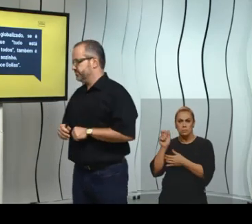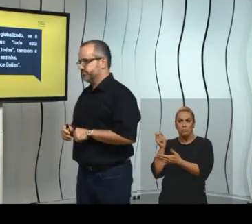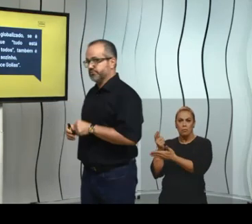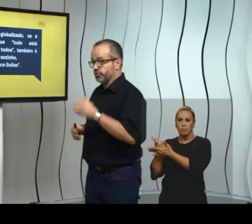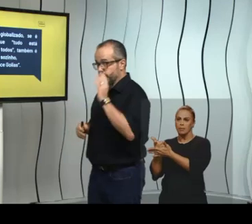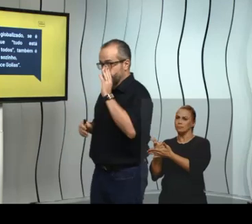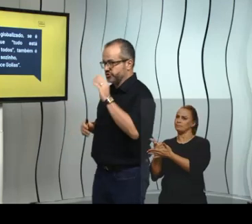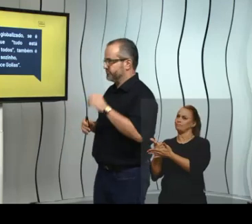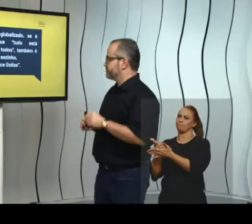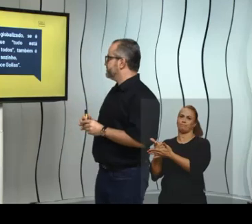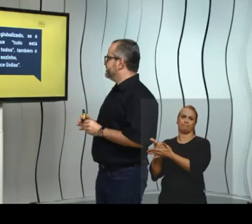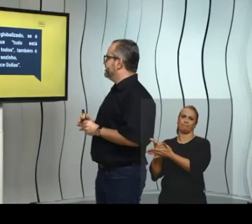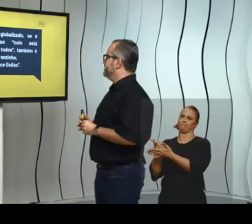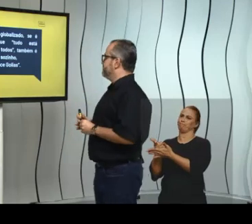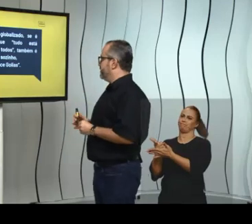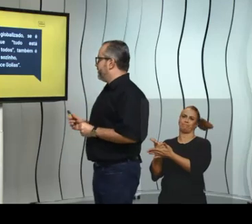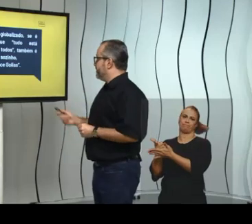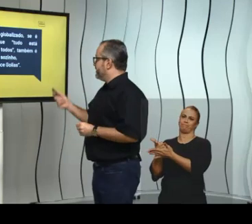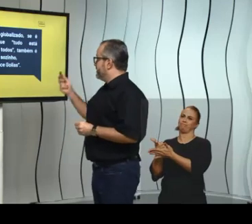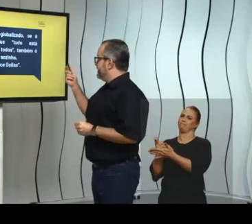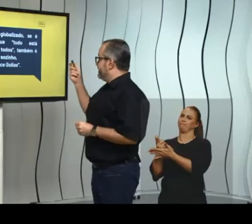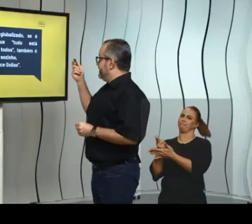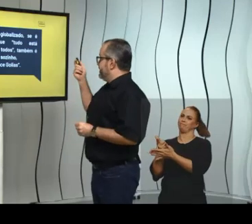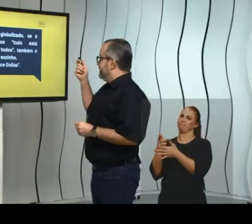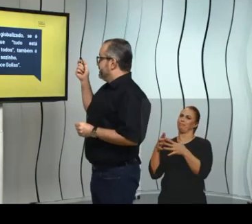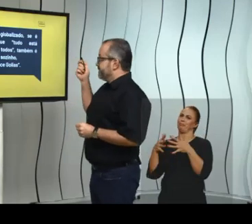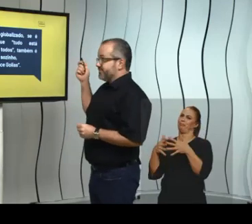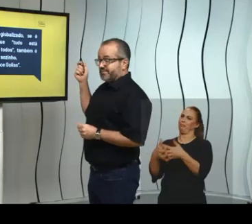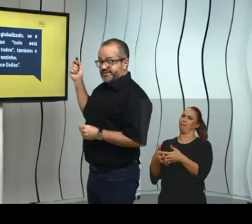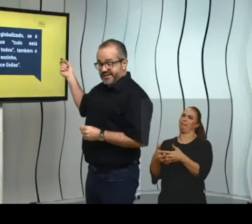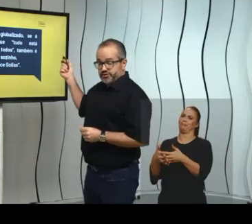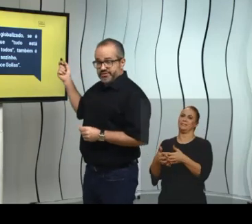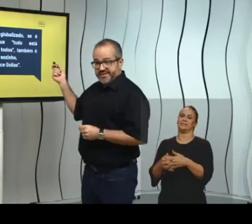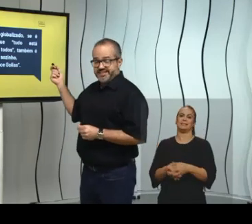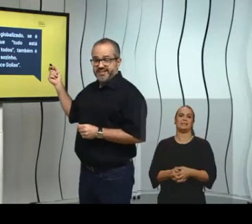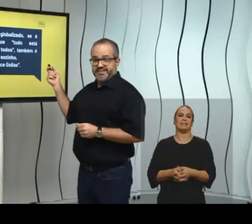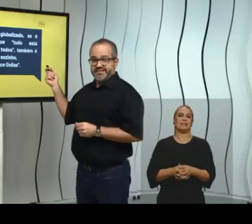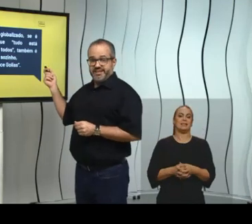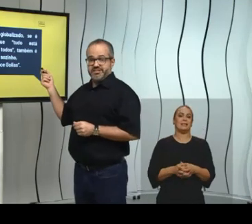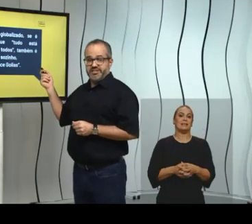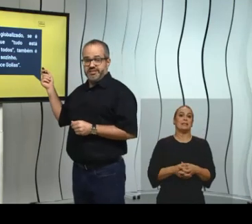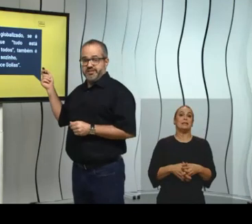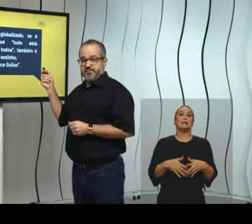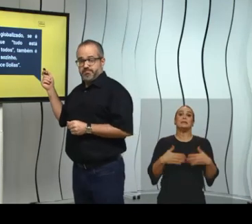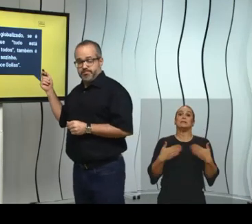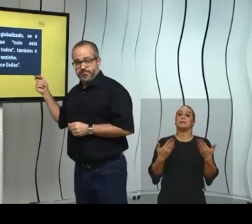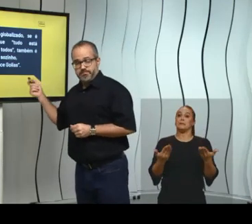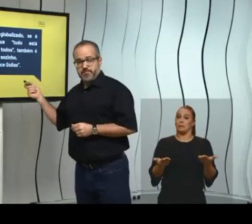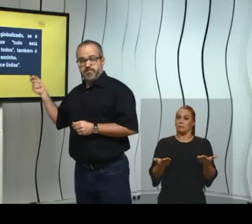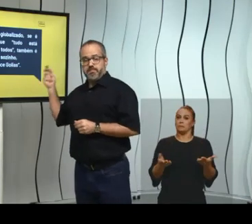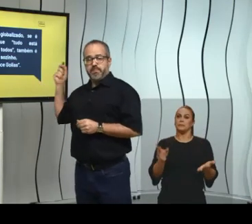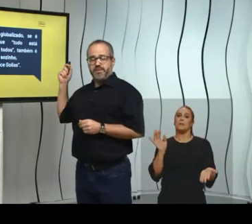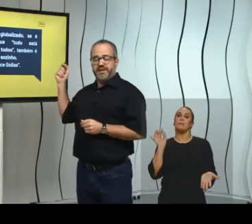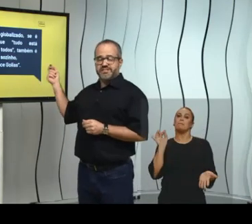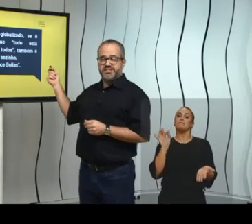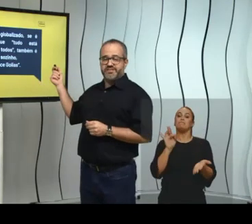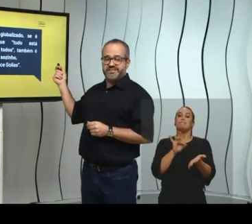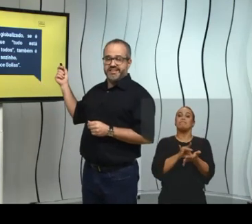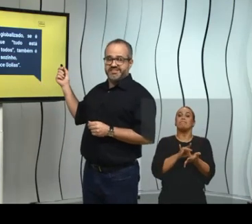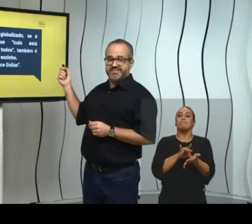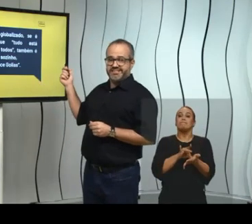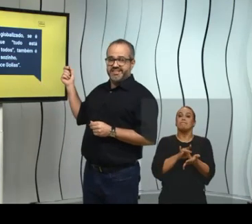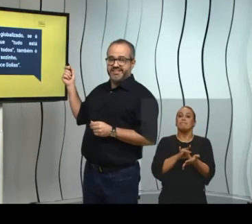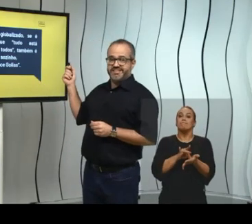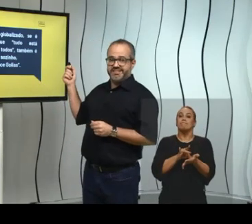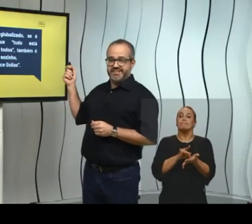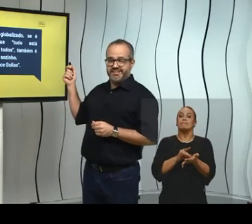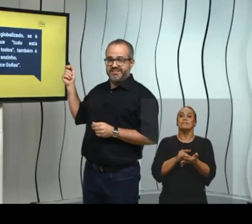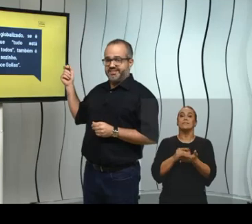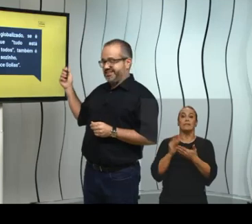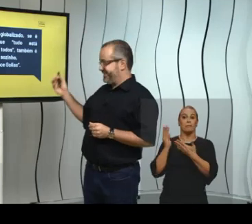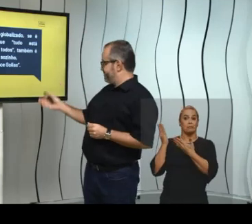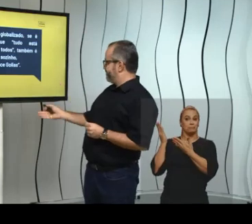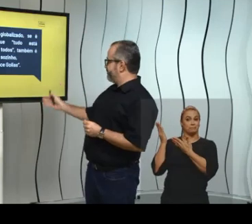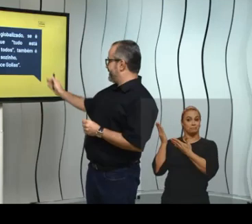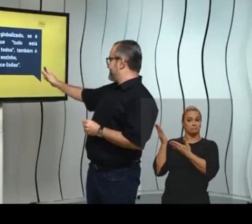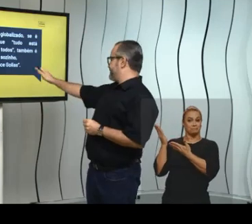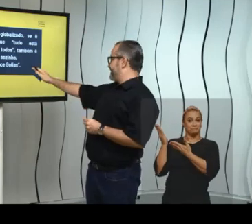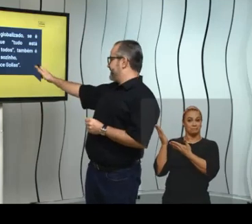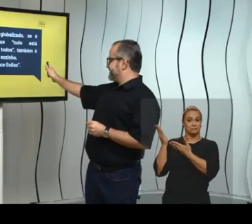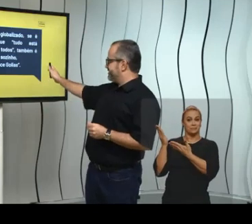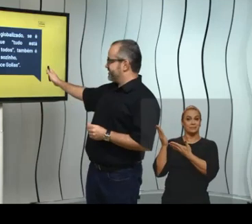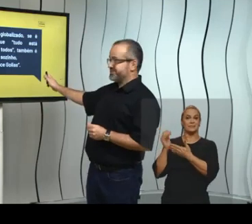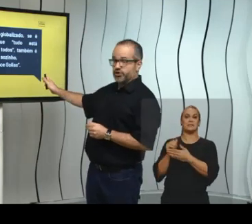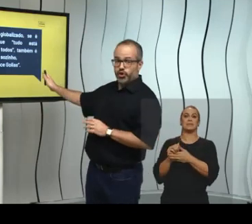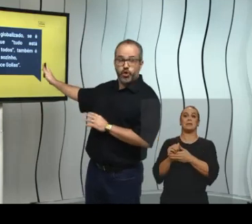não, longe disso. Bom, dentro dessa realidade aqui, a gente vai ter, a gente tem que entender que,